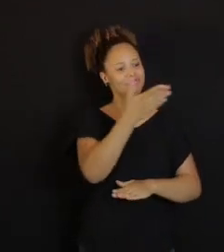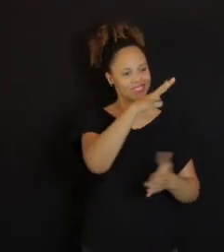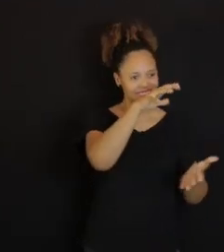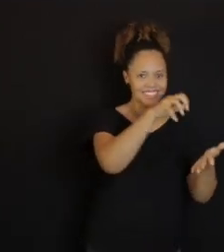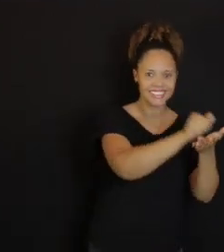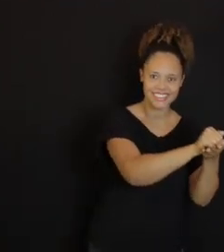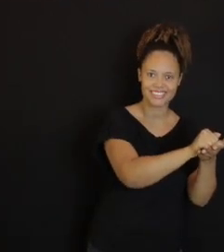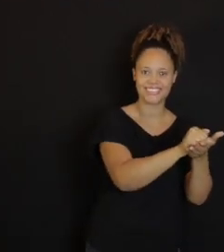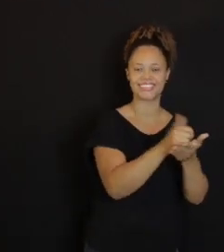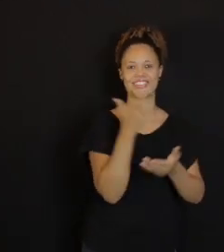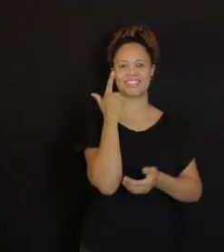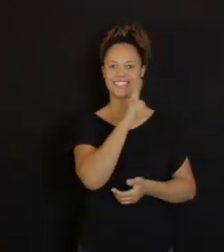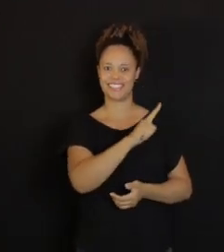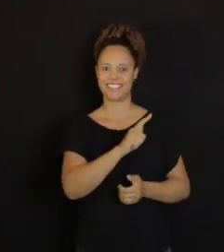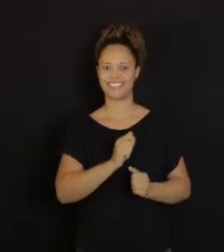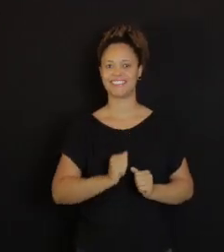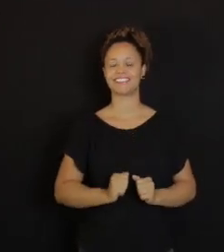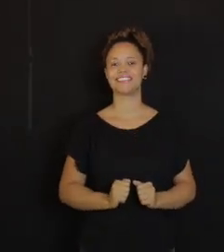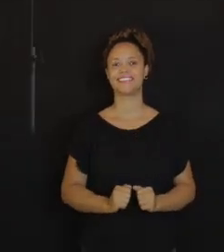inscrição.